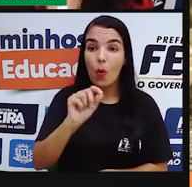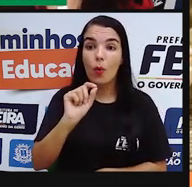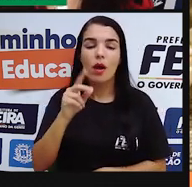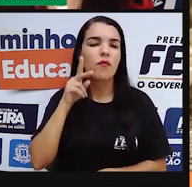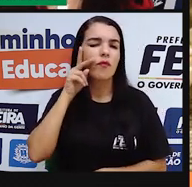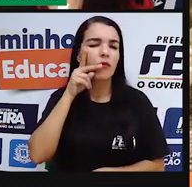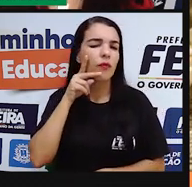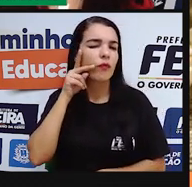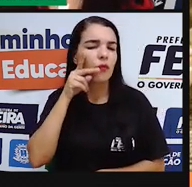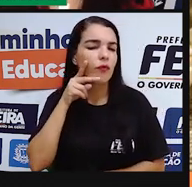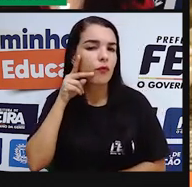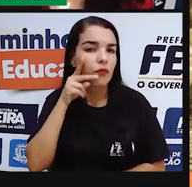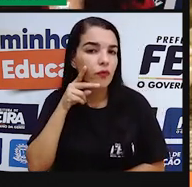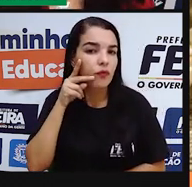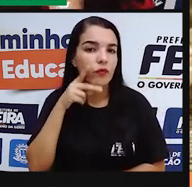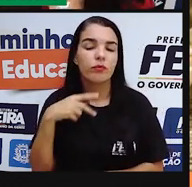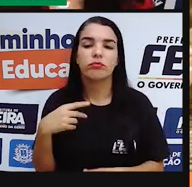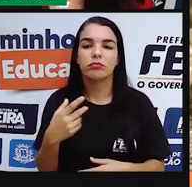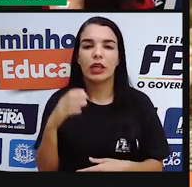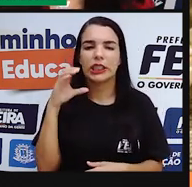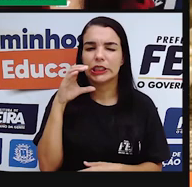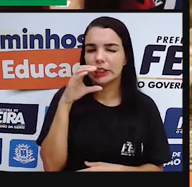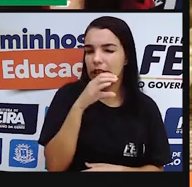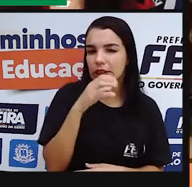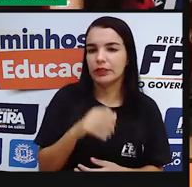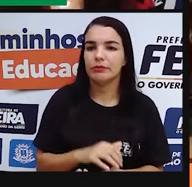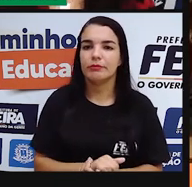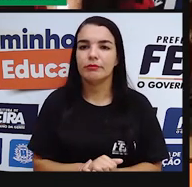vinho quente e o quentão.